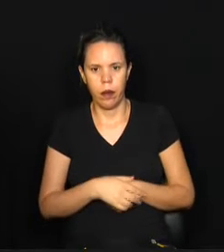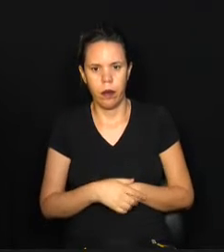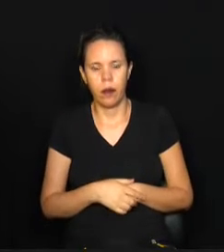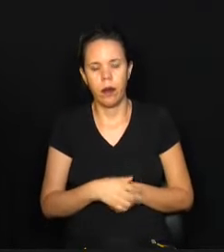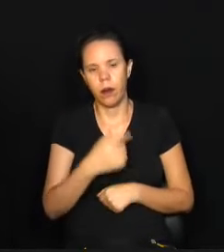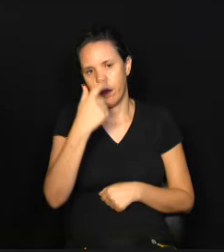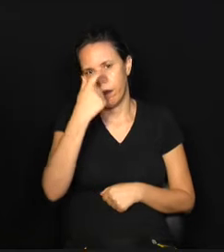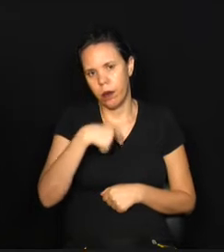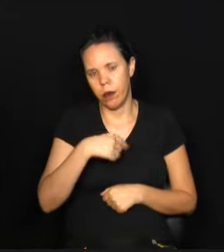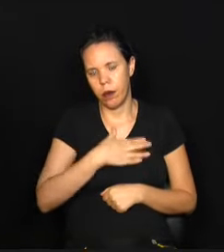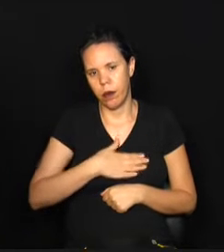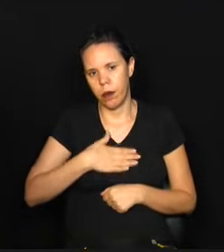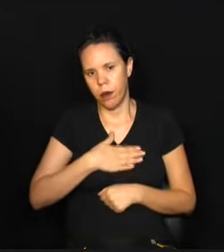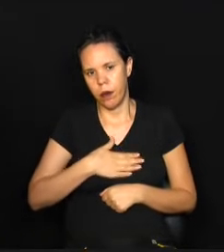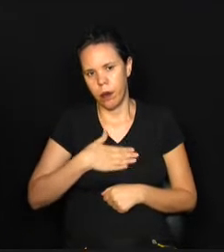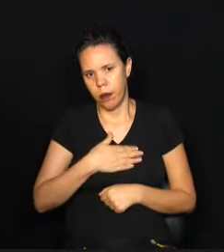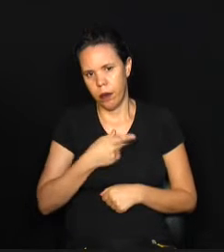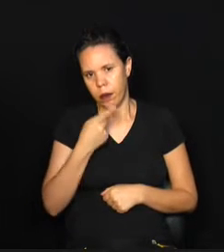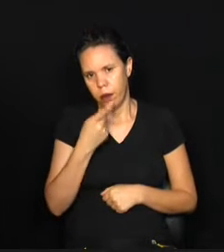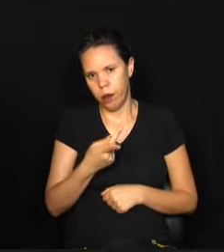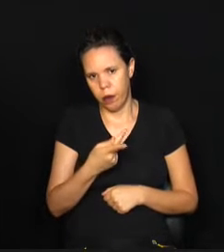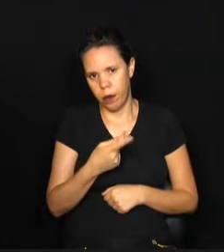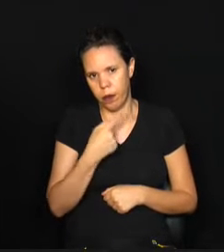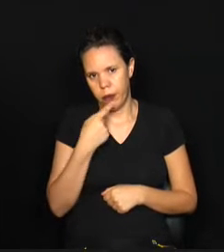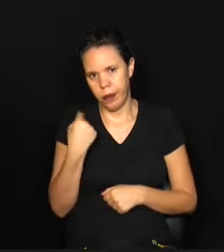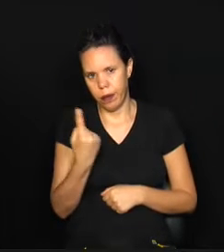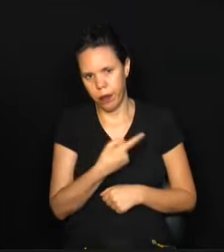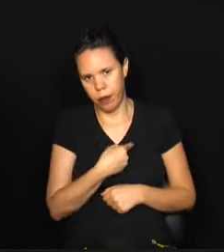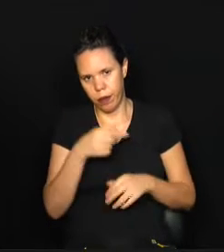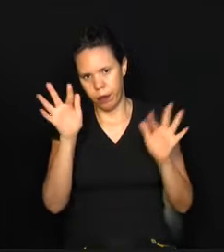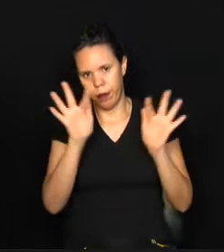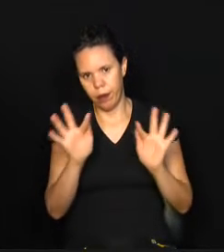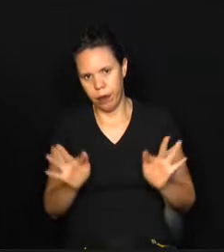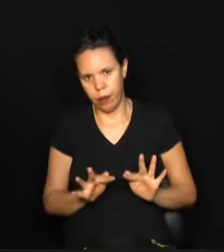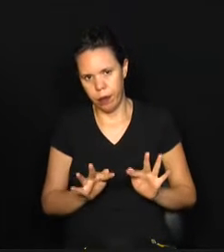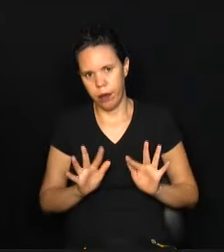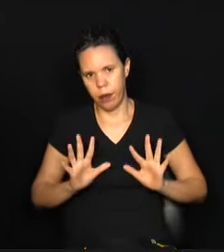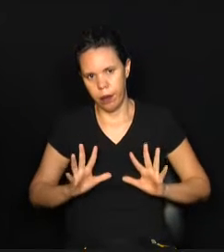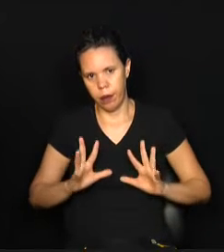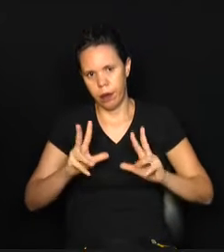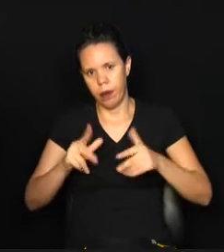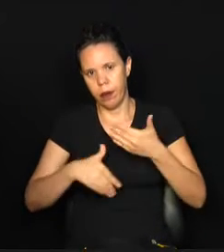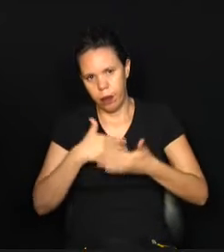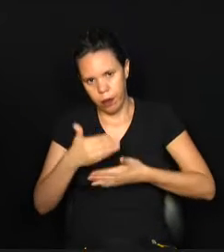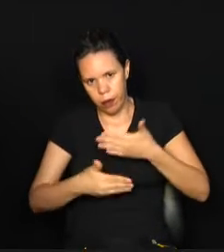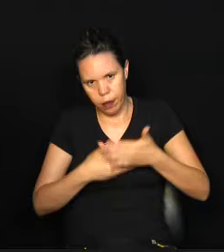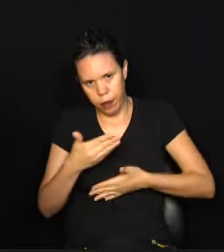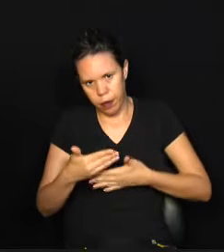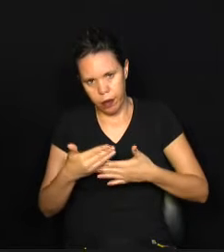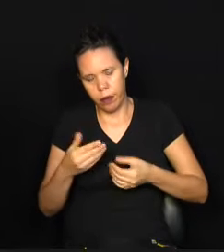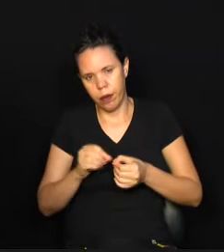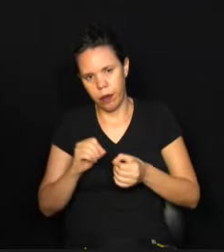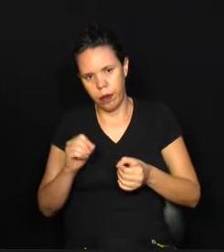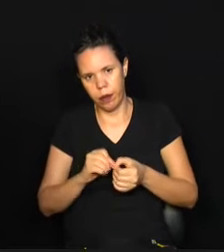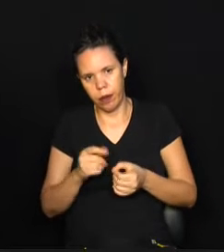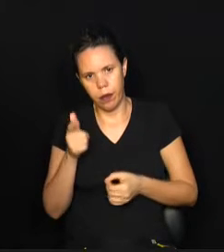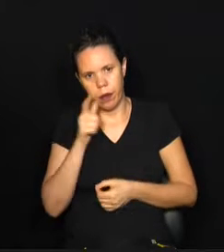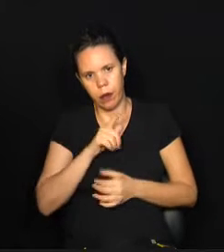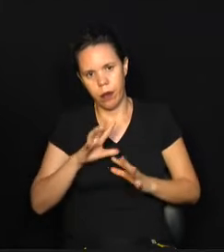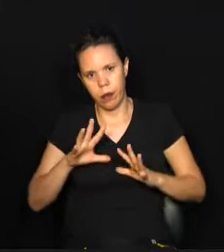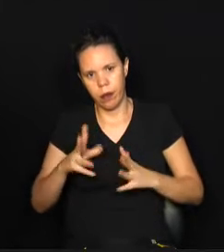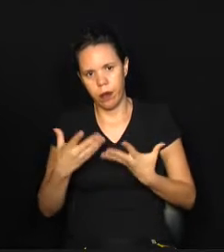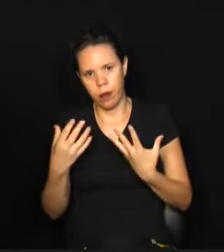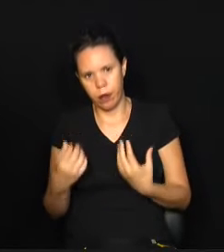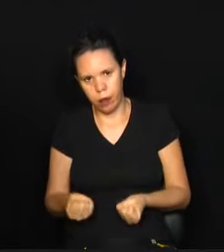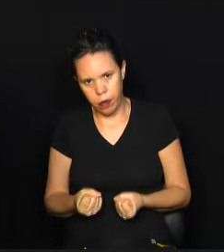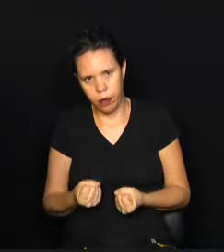Eu gostaria de dizer, né, que nós estamos muito felizes por todo esse processo que estamos passando para todo o